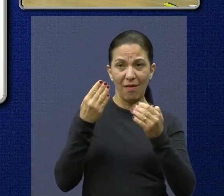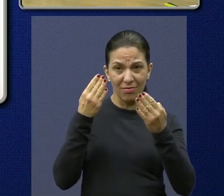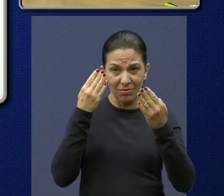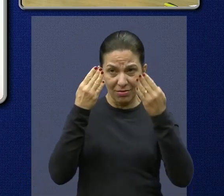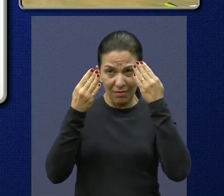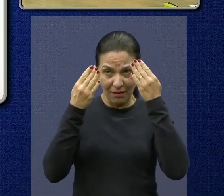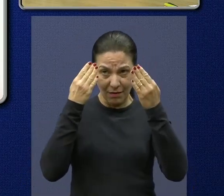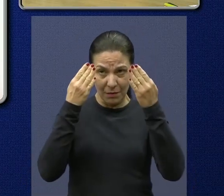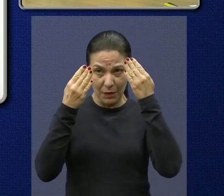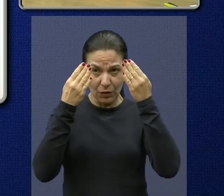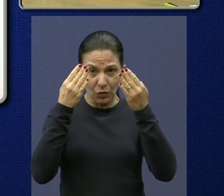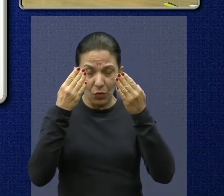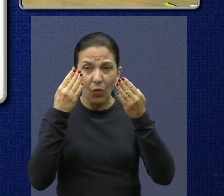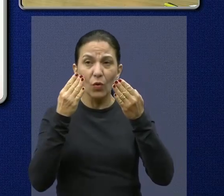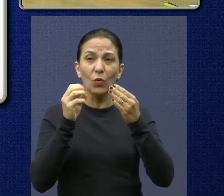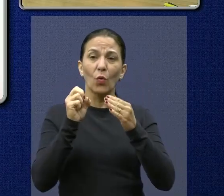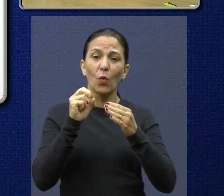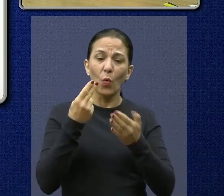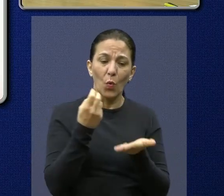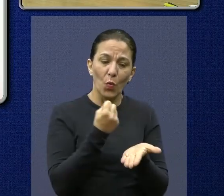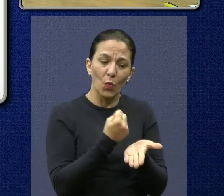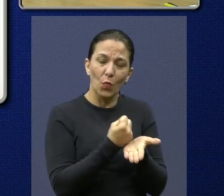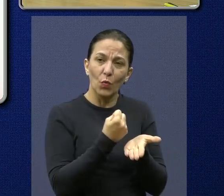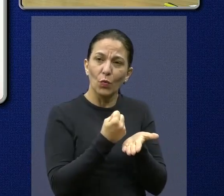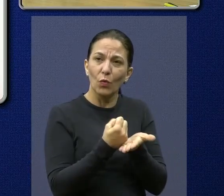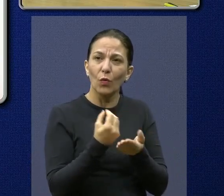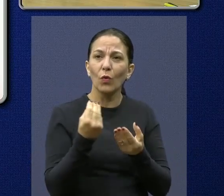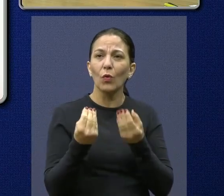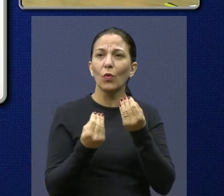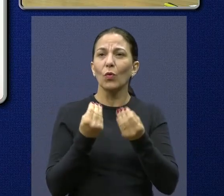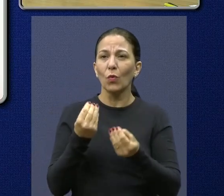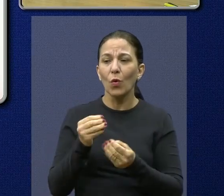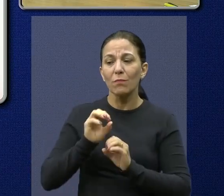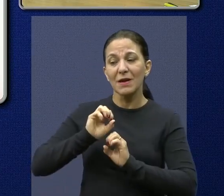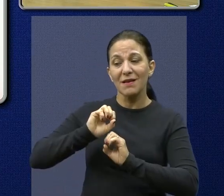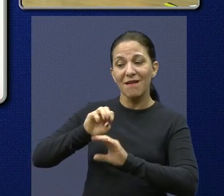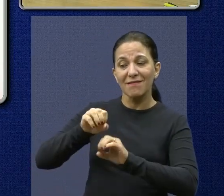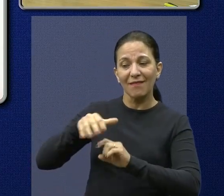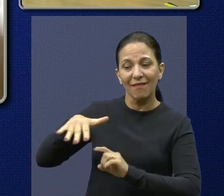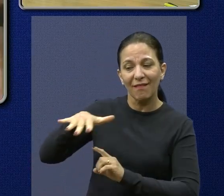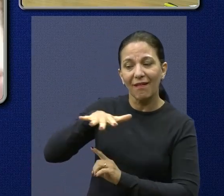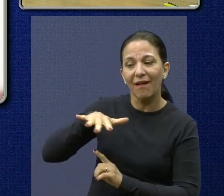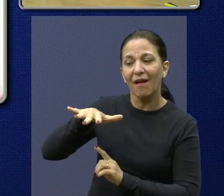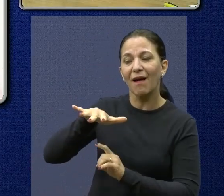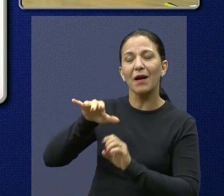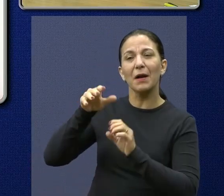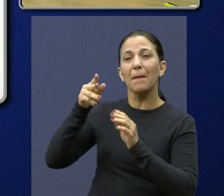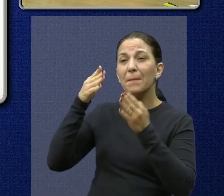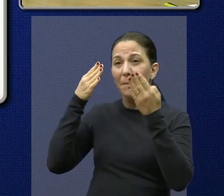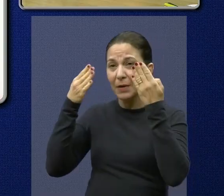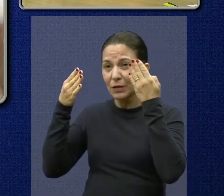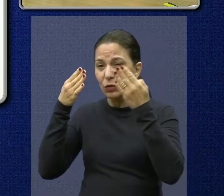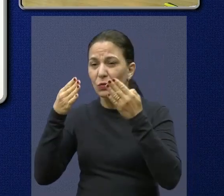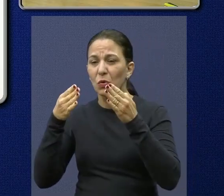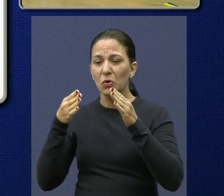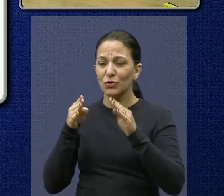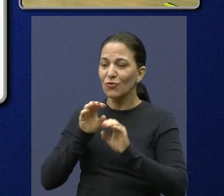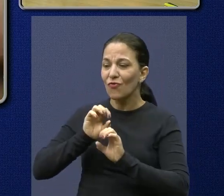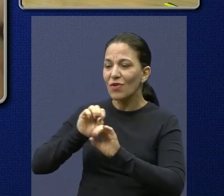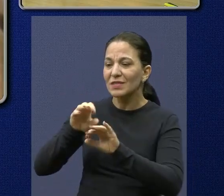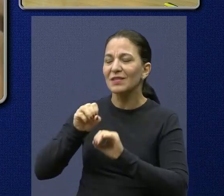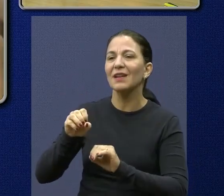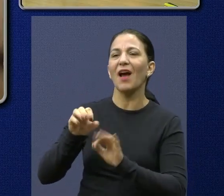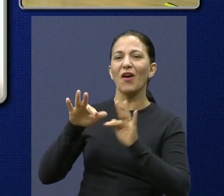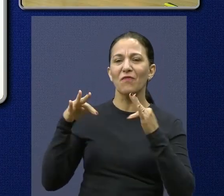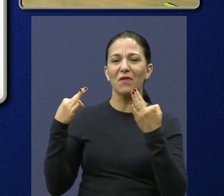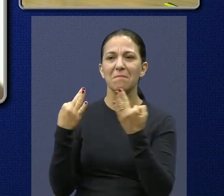os protocolos, né? A forma da gente fazer um psicoeducacional com essa pessoa e com os familiares. Porque